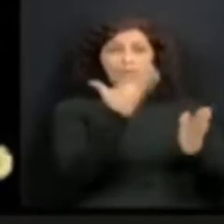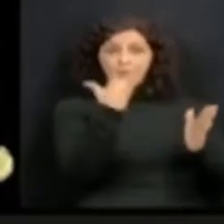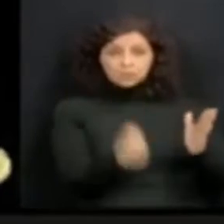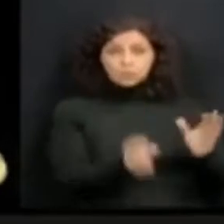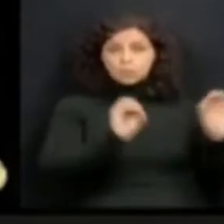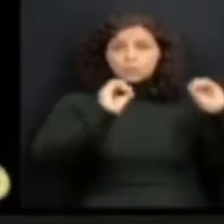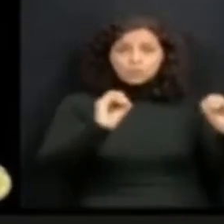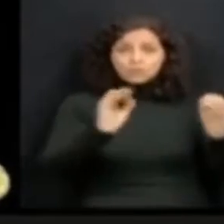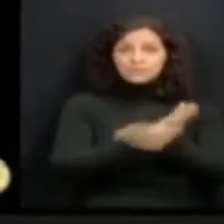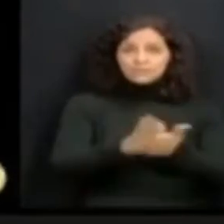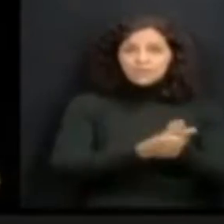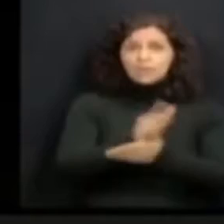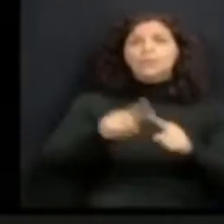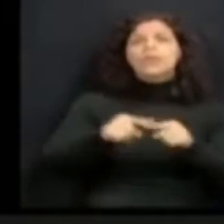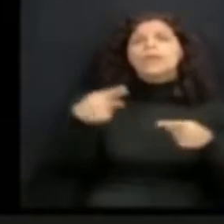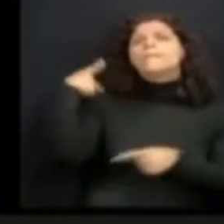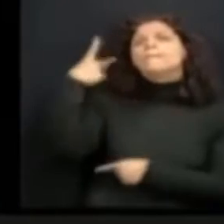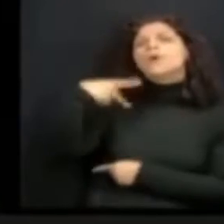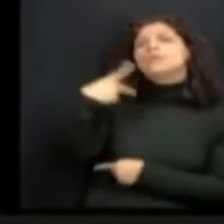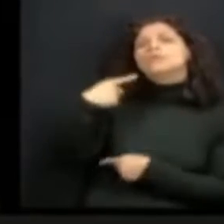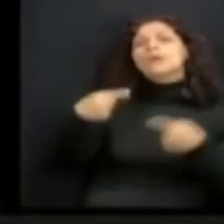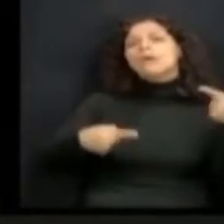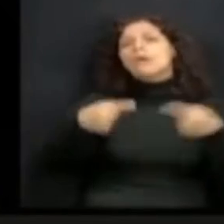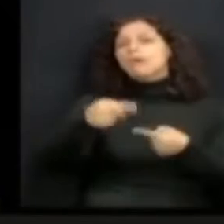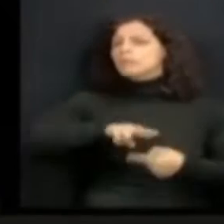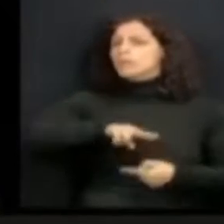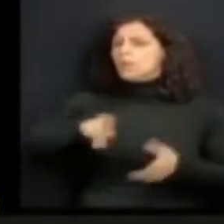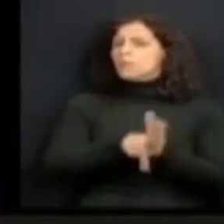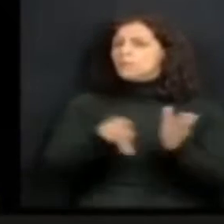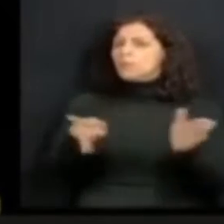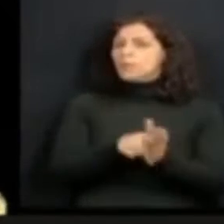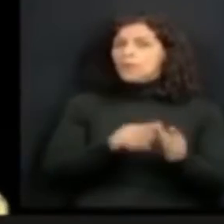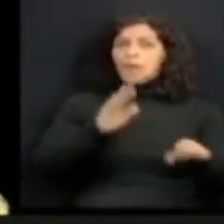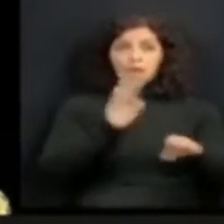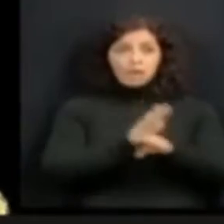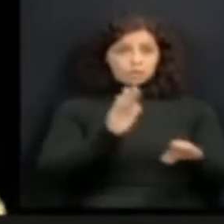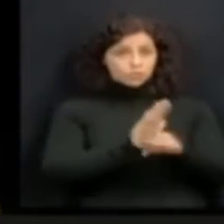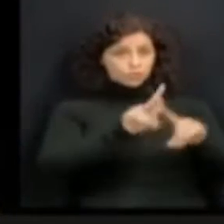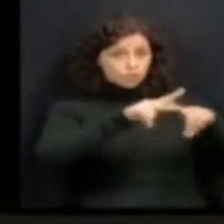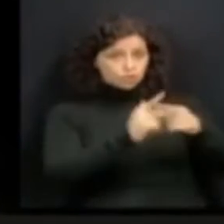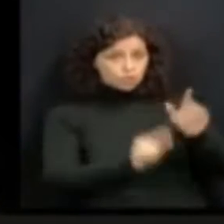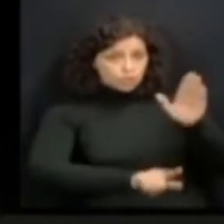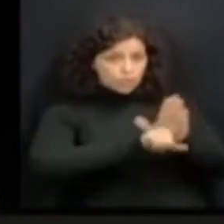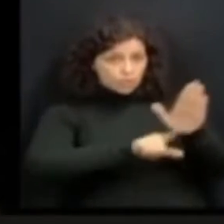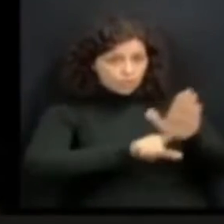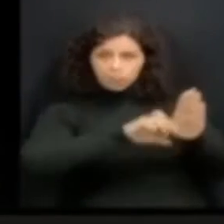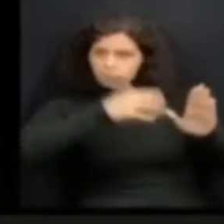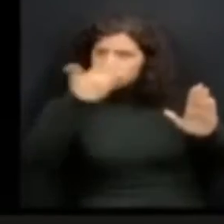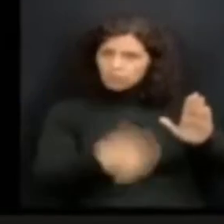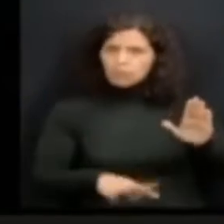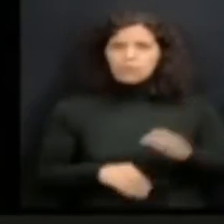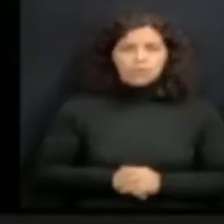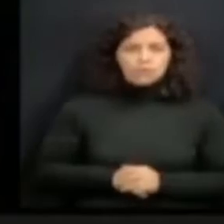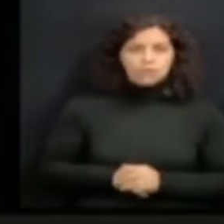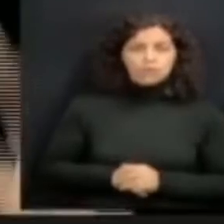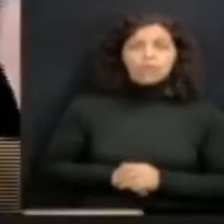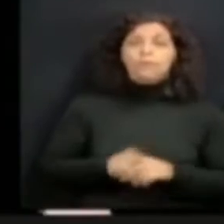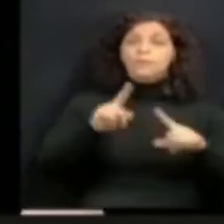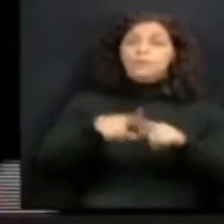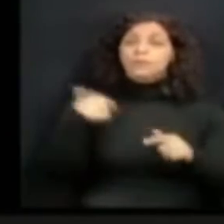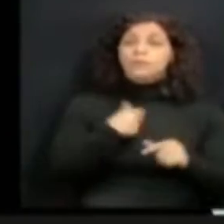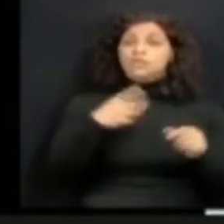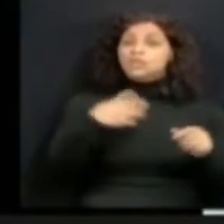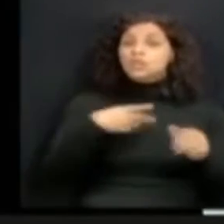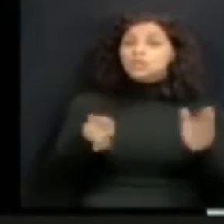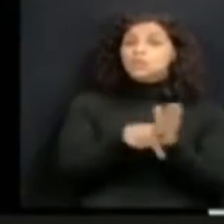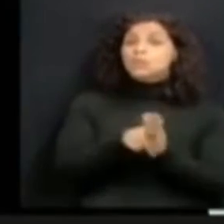Por questão de política, não por questão de benfeitoria, que seria esse instrumento de